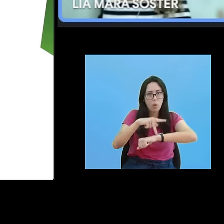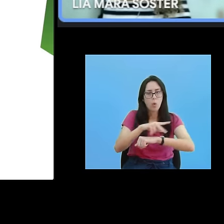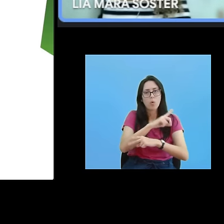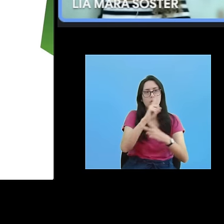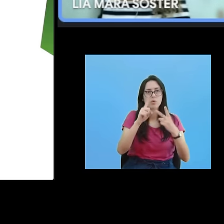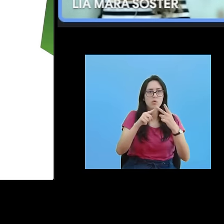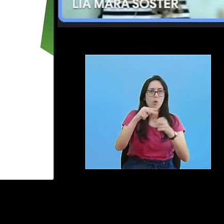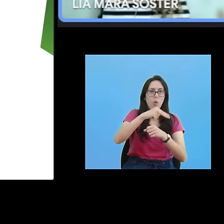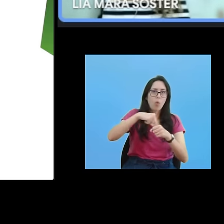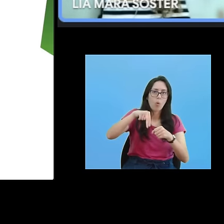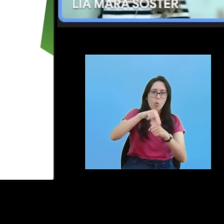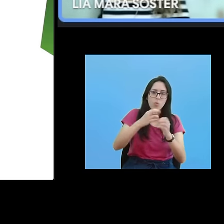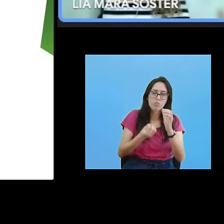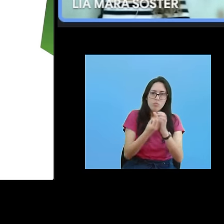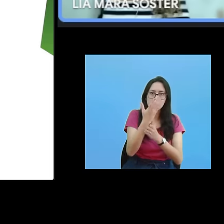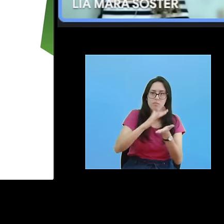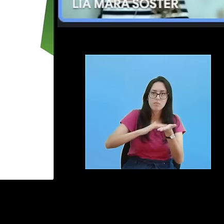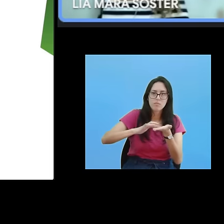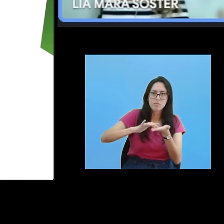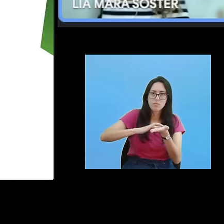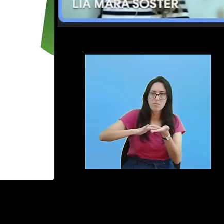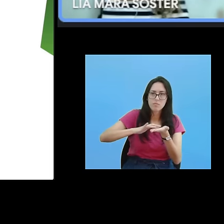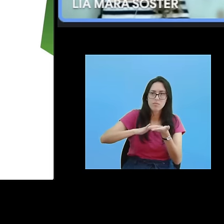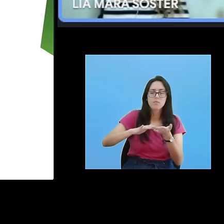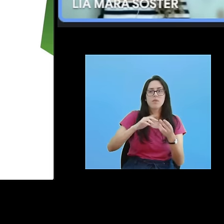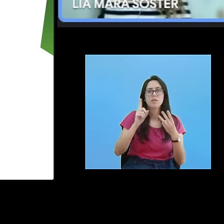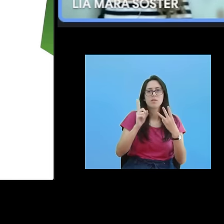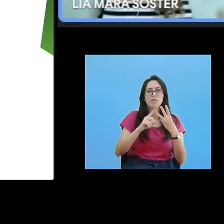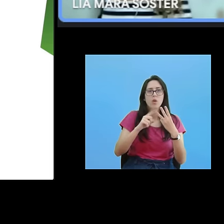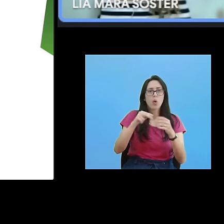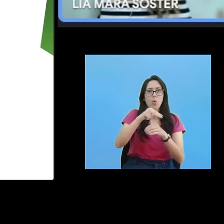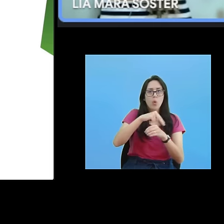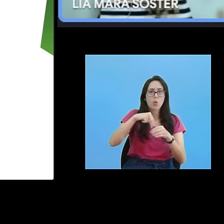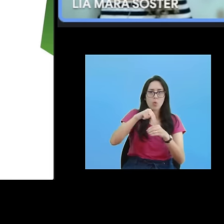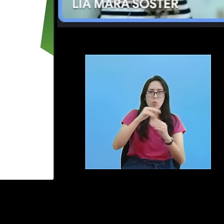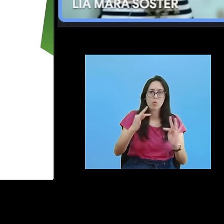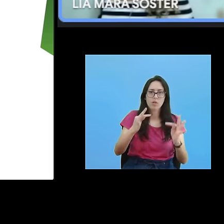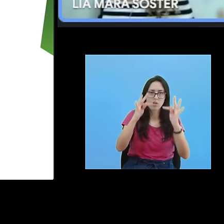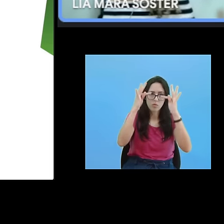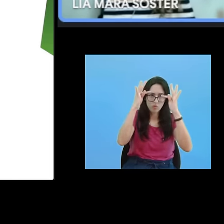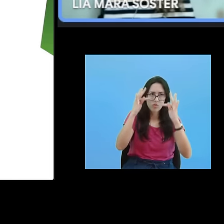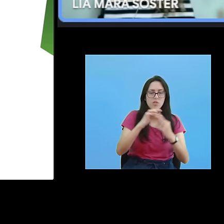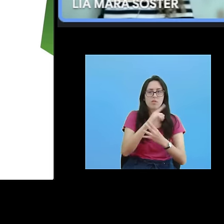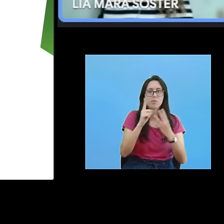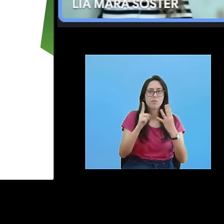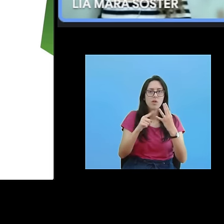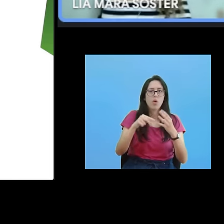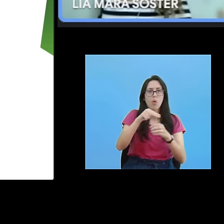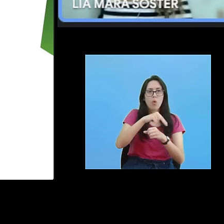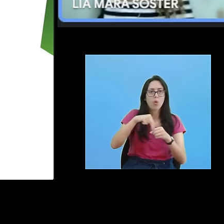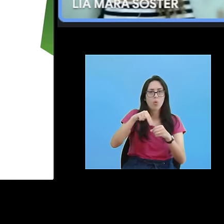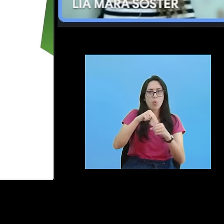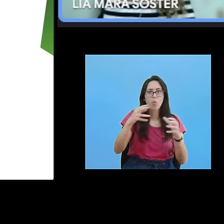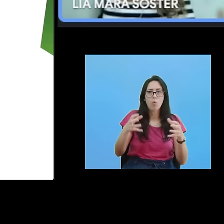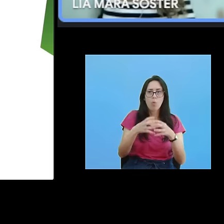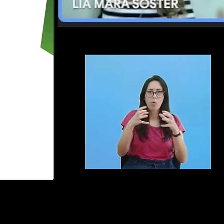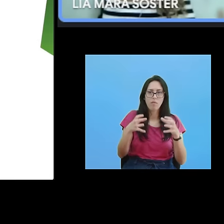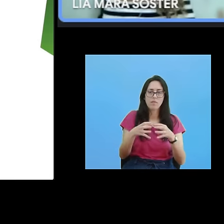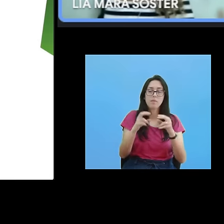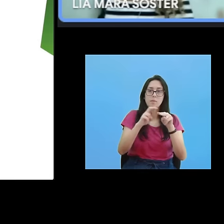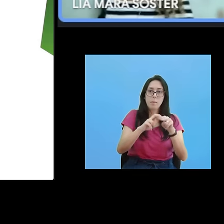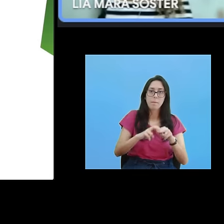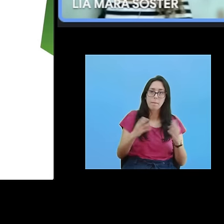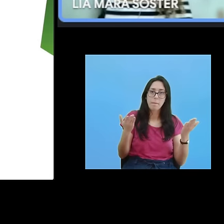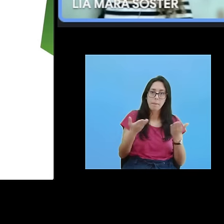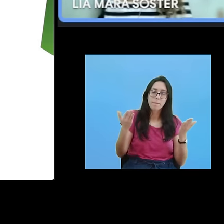produção braille, o núcleo de tecnologia e, finalmente, o núcleo de convivência. Então, a importância hoje da fala